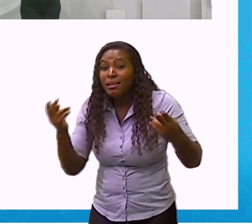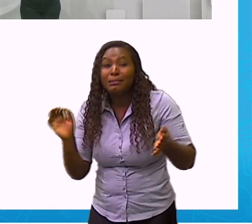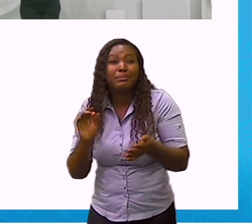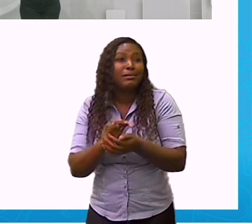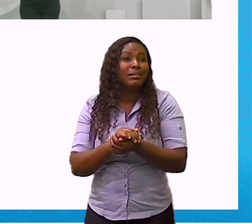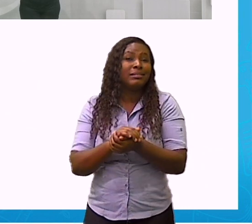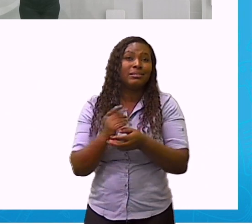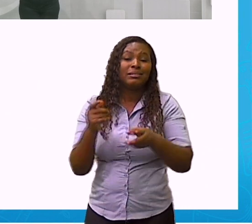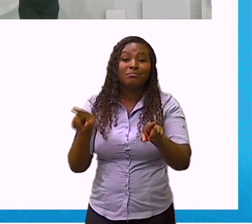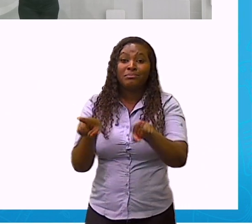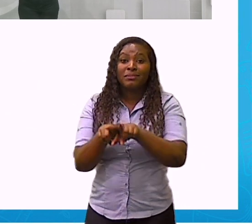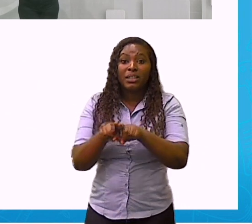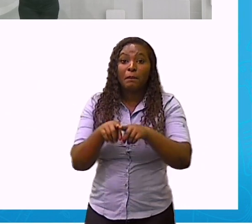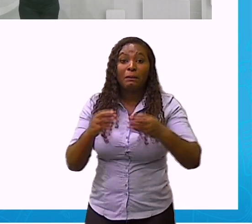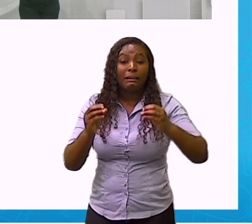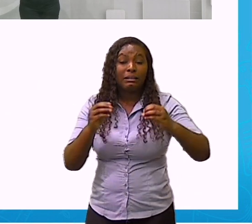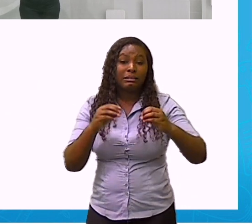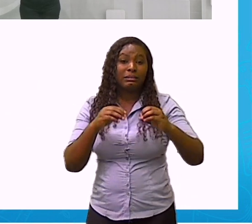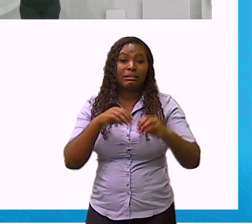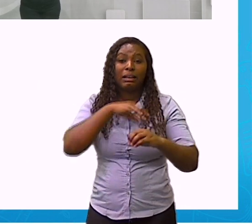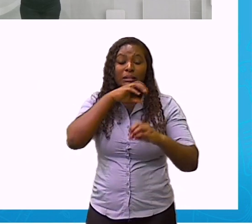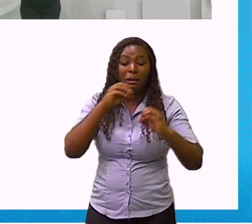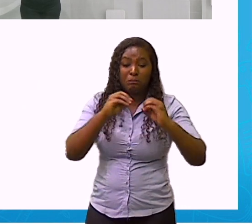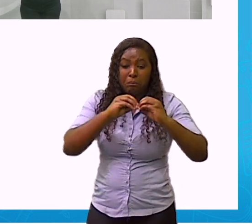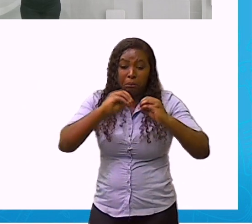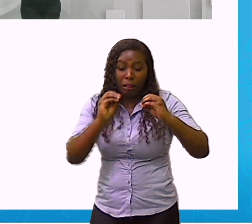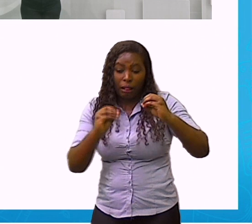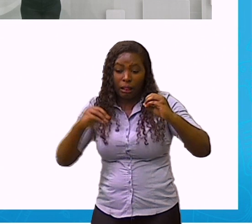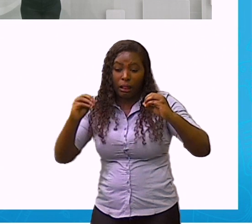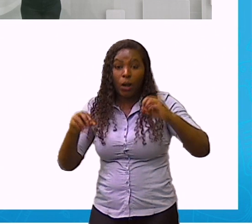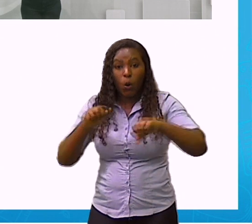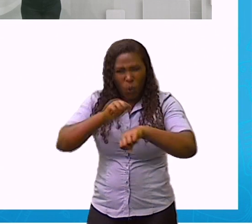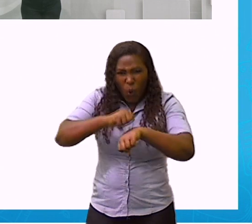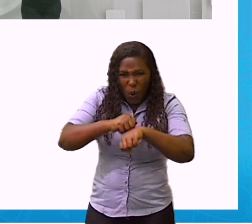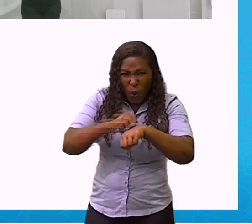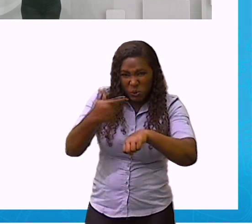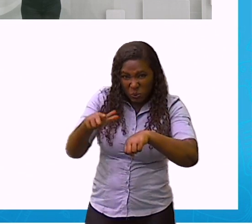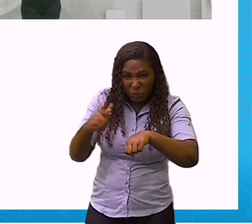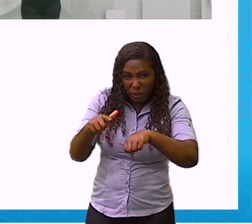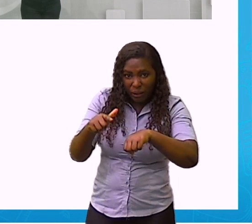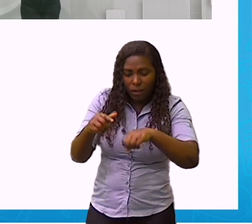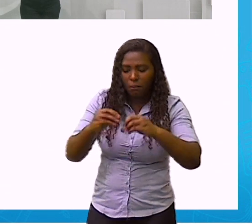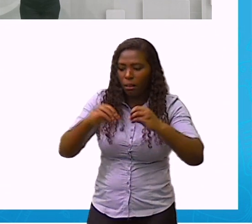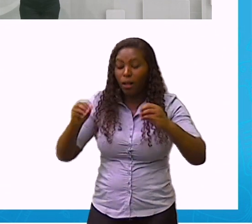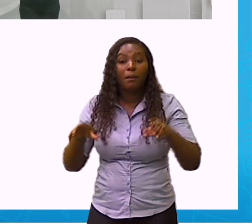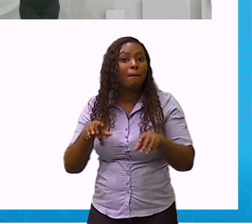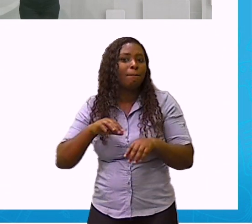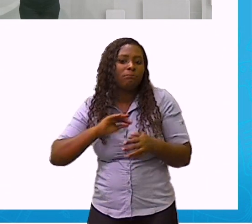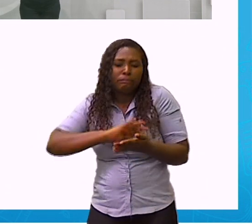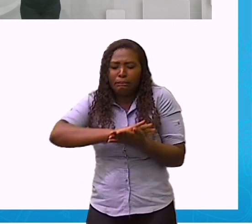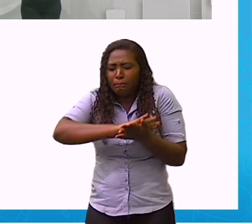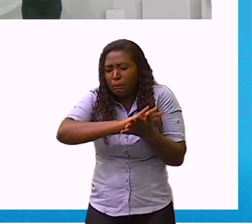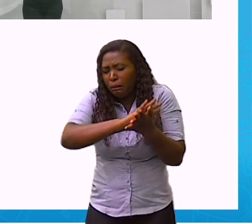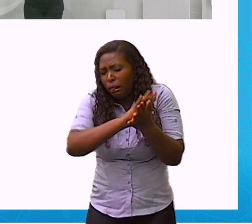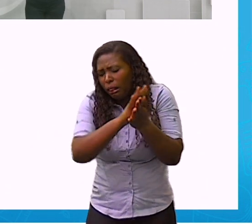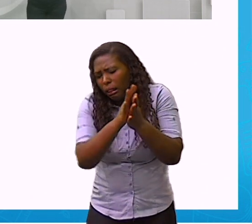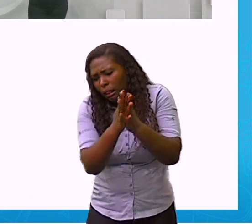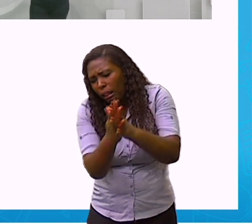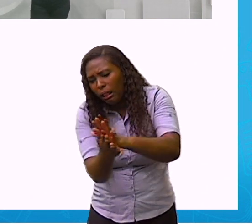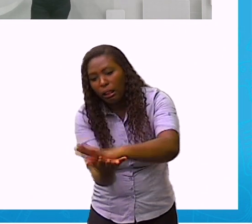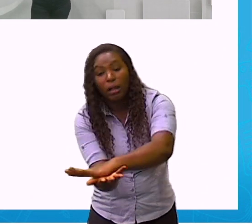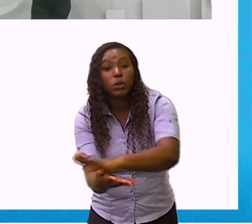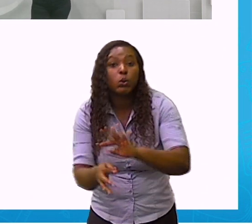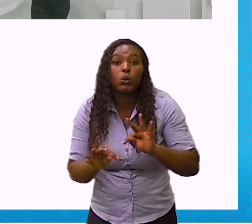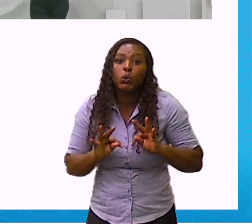em razão da falta de oxigênio dissolvido na água e em consequência da obstrução das brânquias. Então,